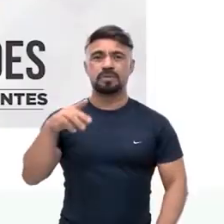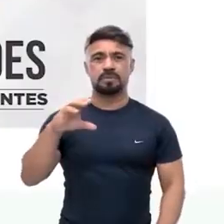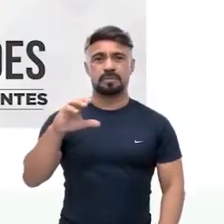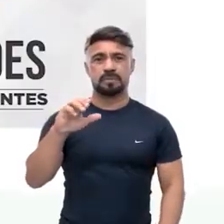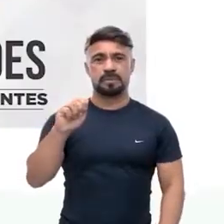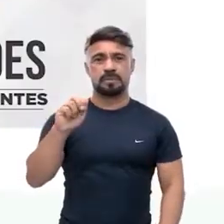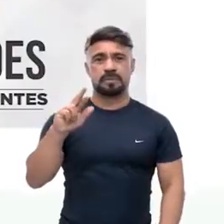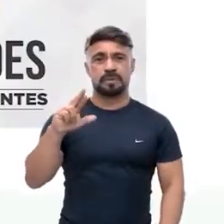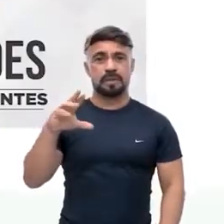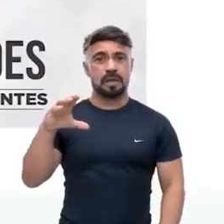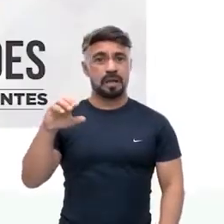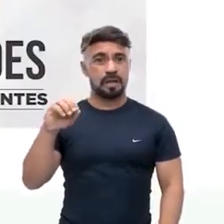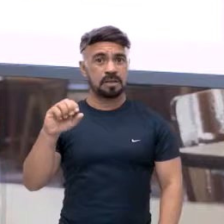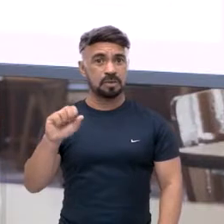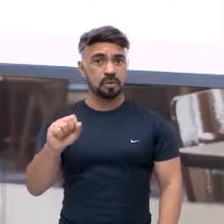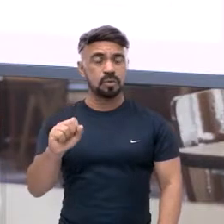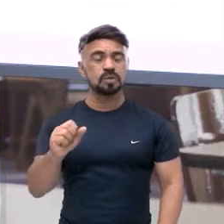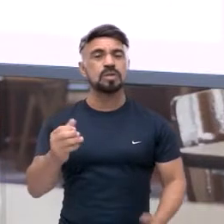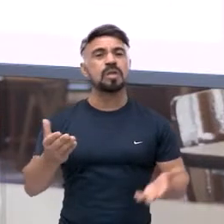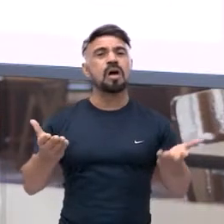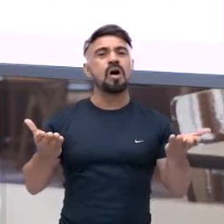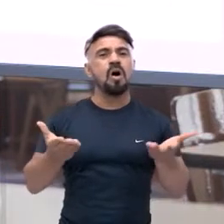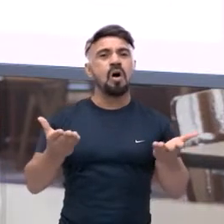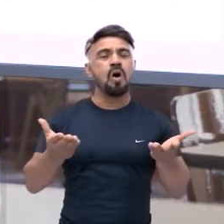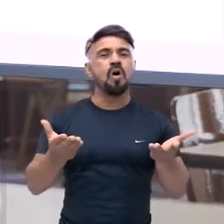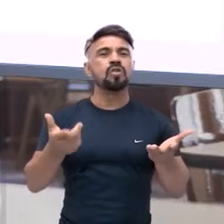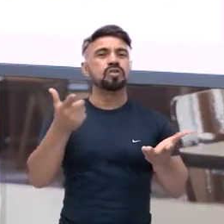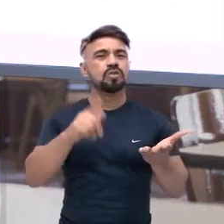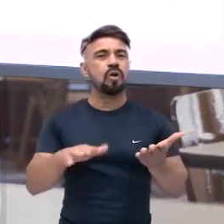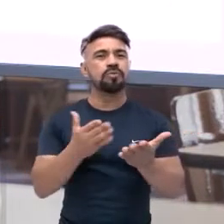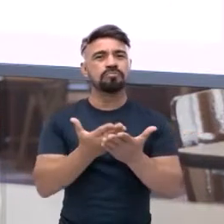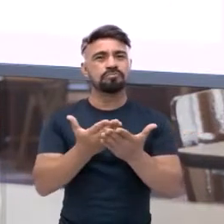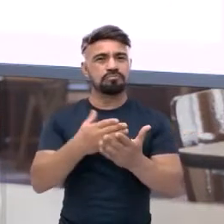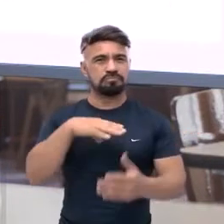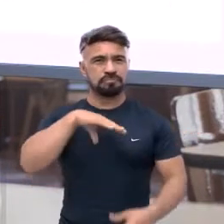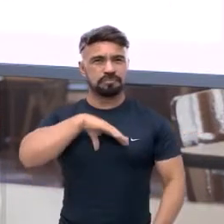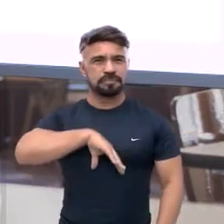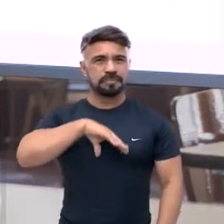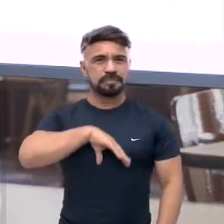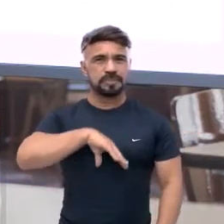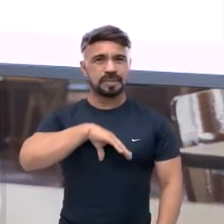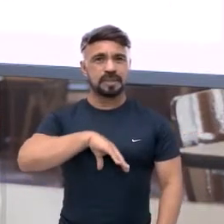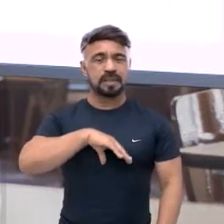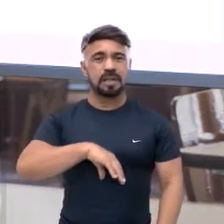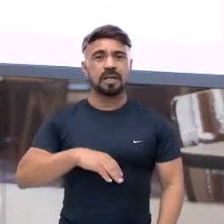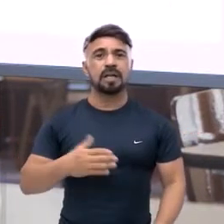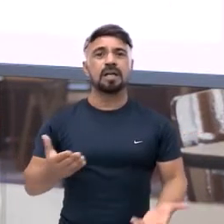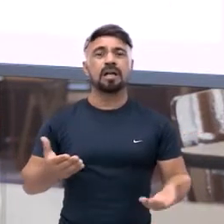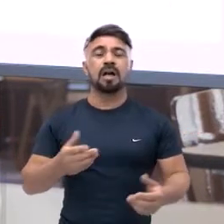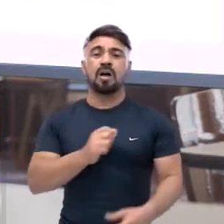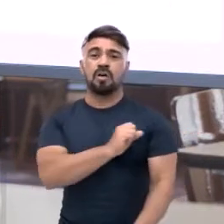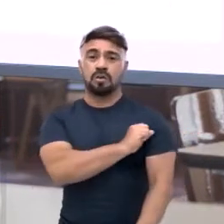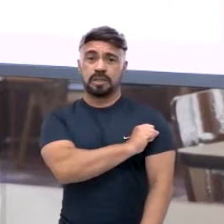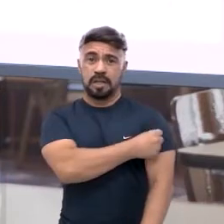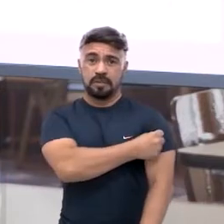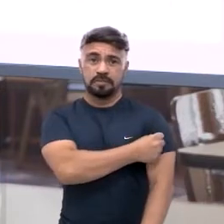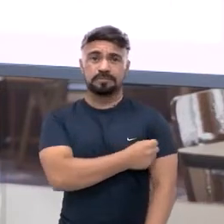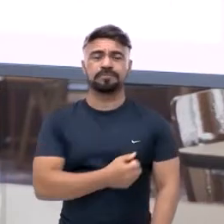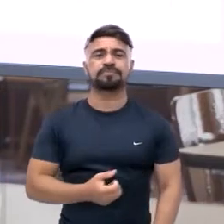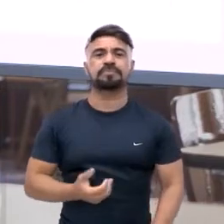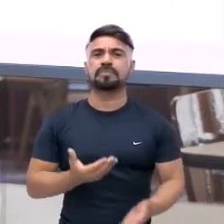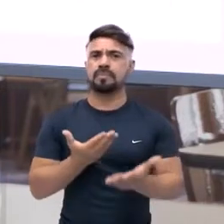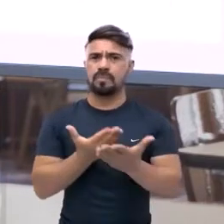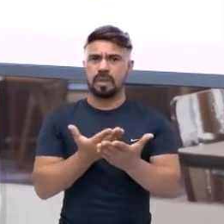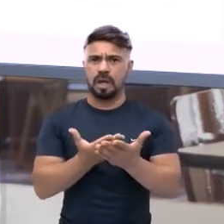Eu sou o professor Carlos Henrique e estamos aqui em mais uma aula de língua portuguesa, agora para o 8º